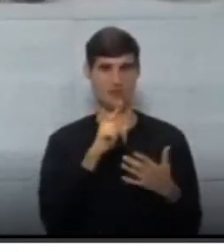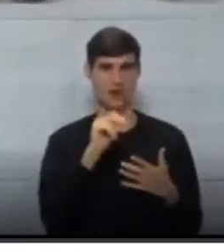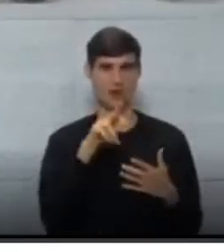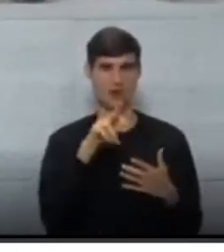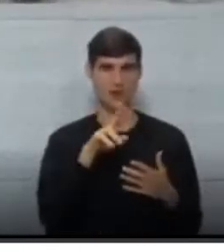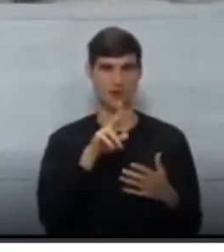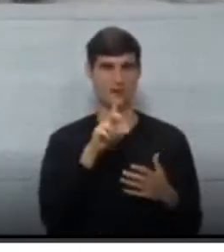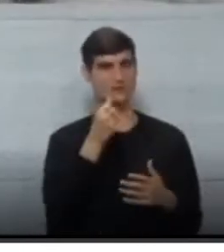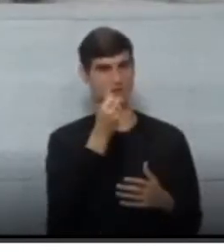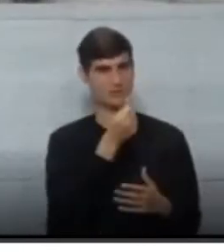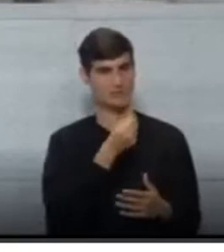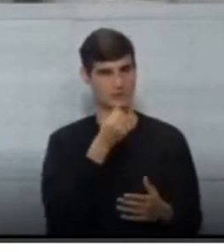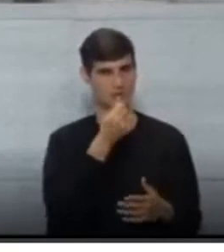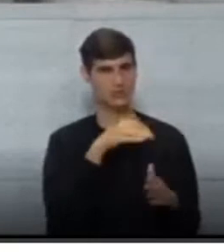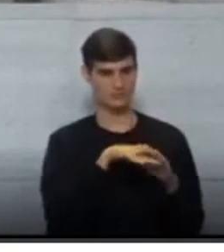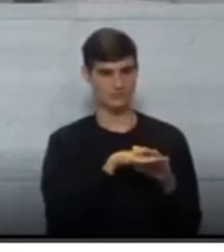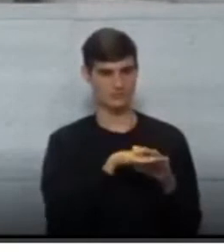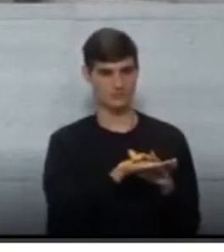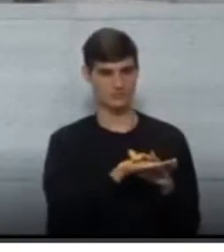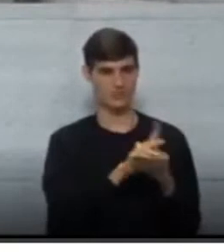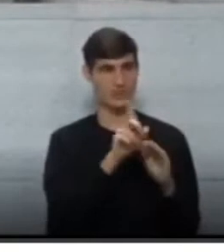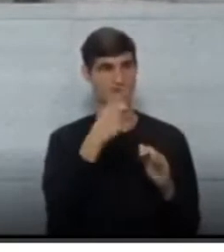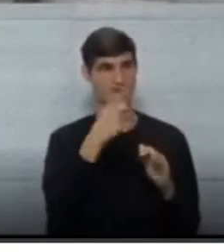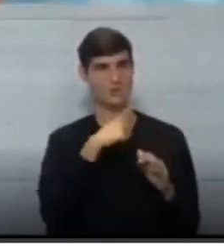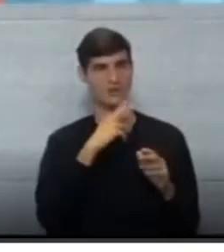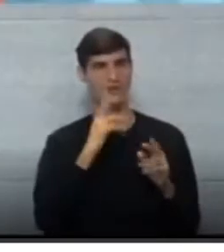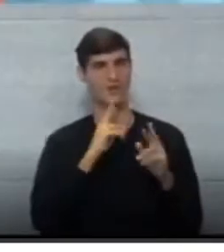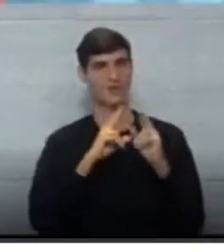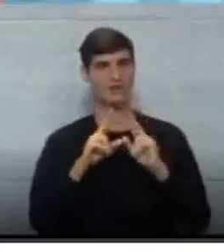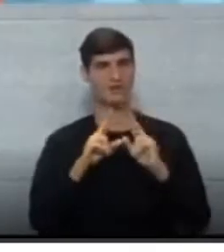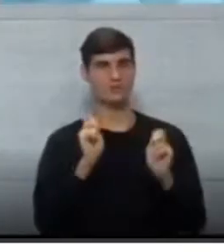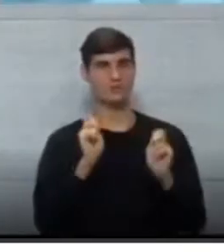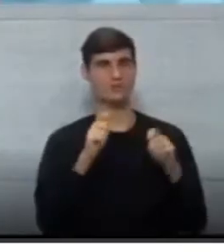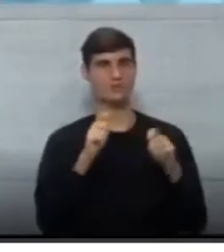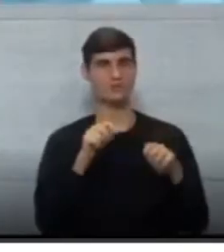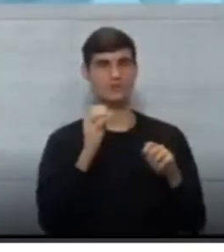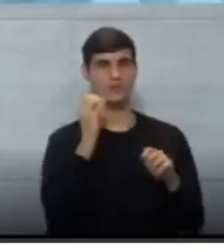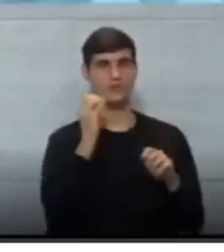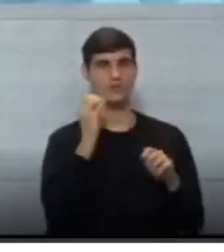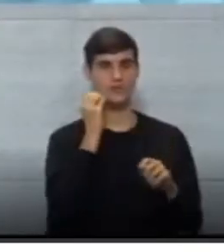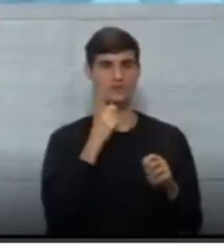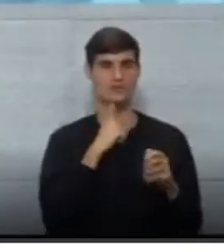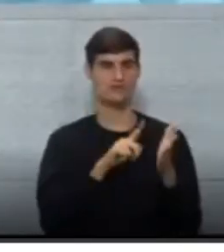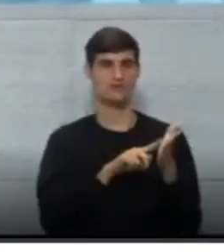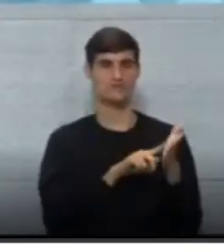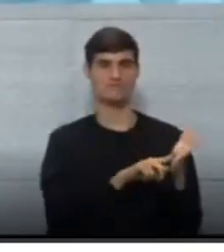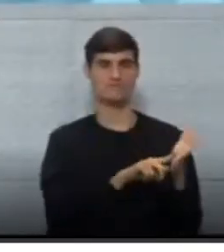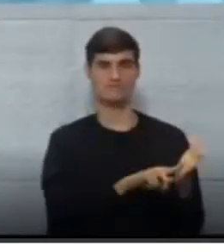mínimo 6 horas. Tá? Então, aí depois nós vamos ver qual é o resultado possível para esse teste, o que vai